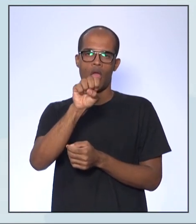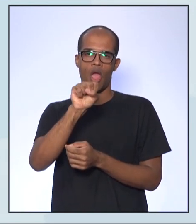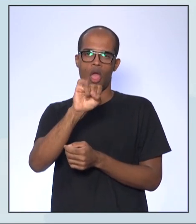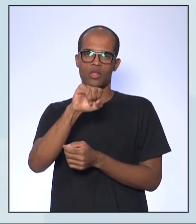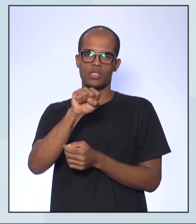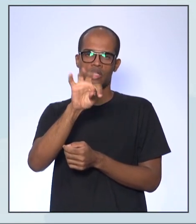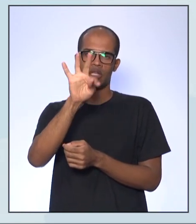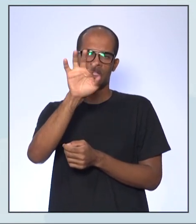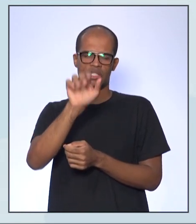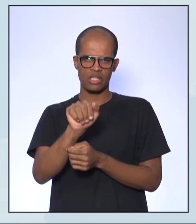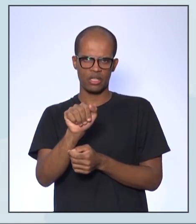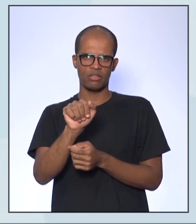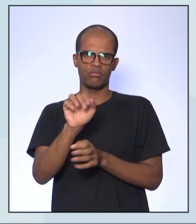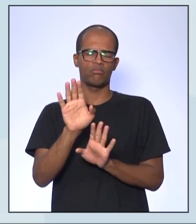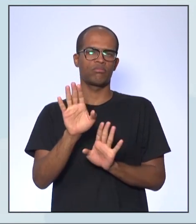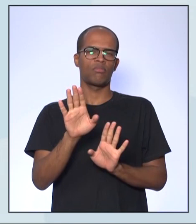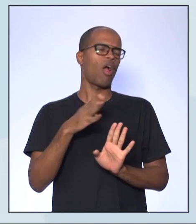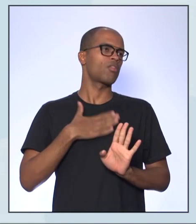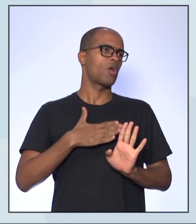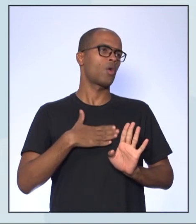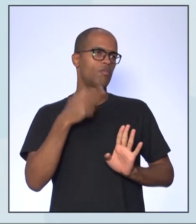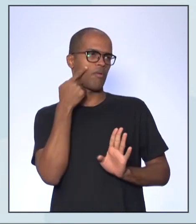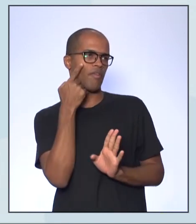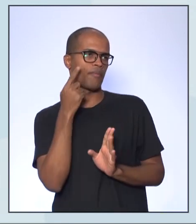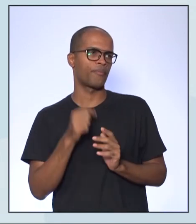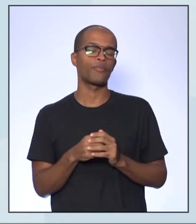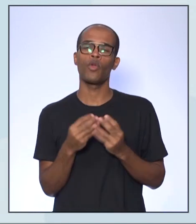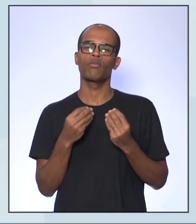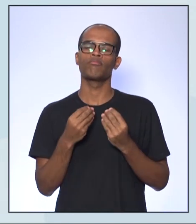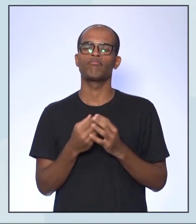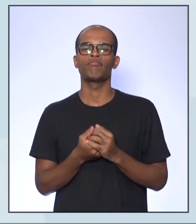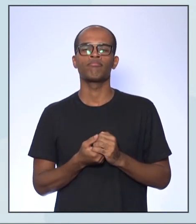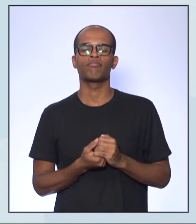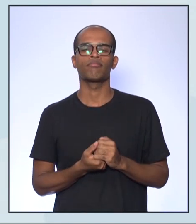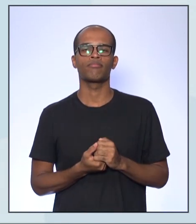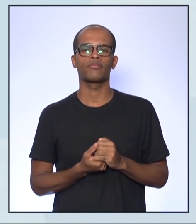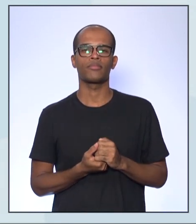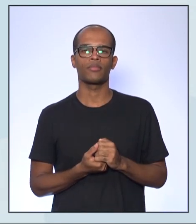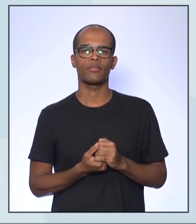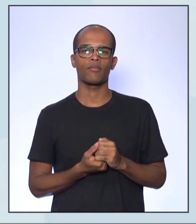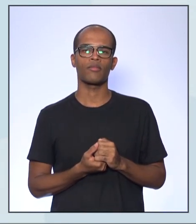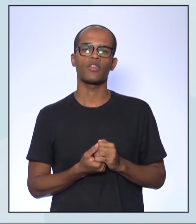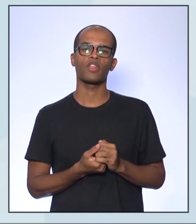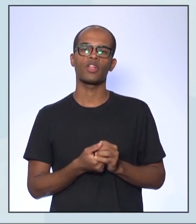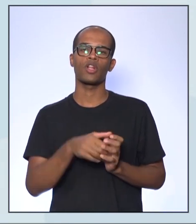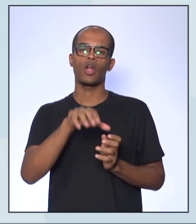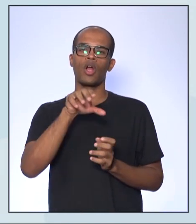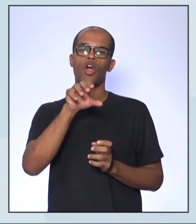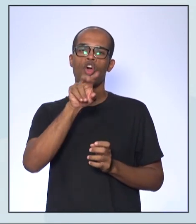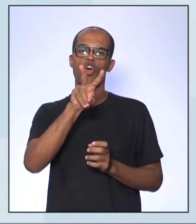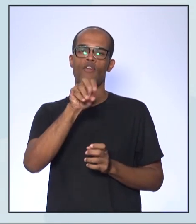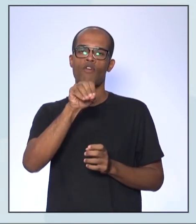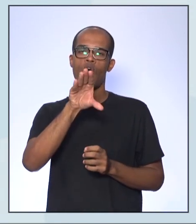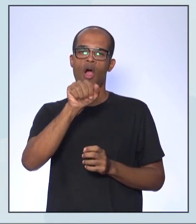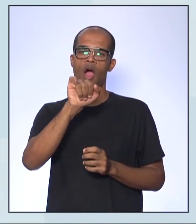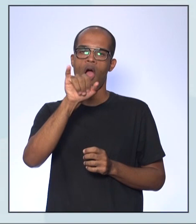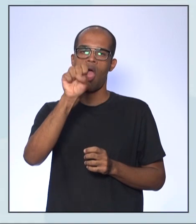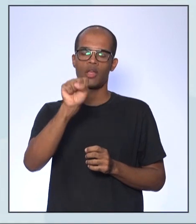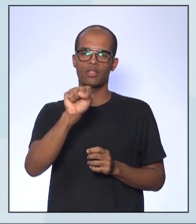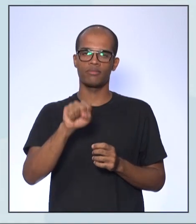Múltiplas feições, é tranquilo, vamos lá, vai, vou dar um crédito para vocês. Órgãos vocais, né?